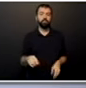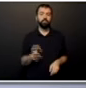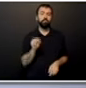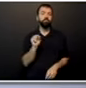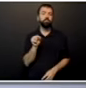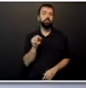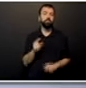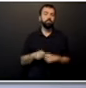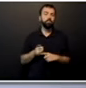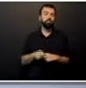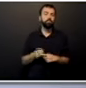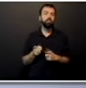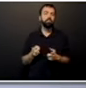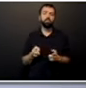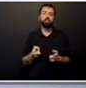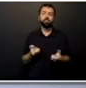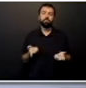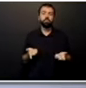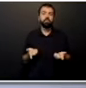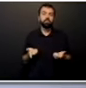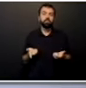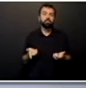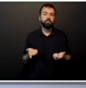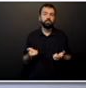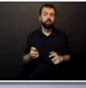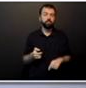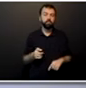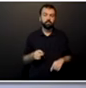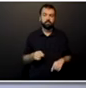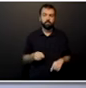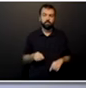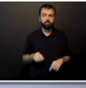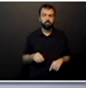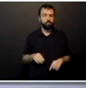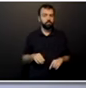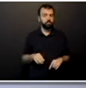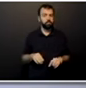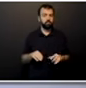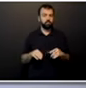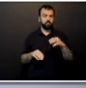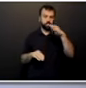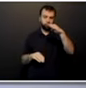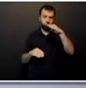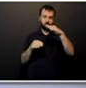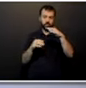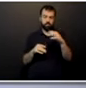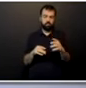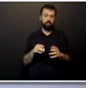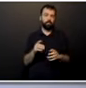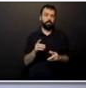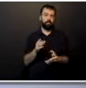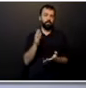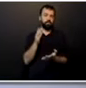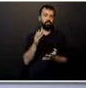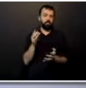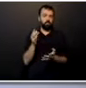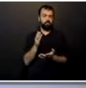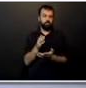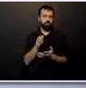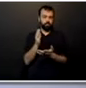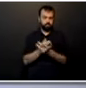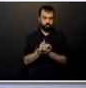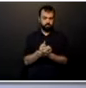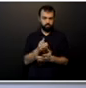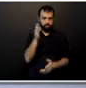dos três itens primeiros que a gente poderia pensar aqui ó que para cada meio litro de água e